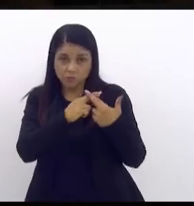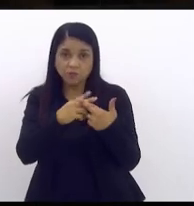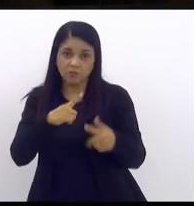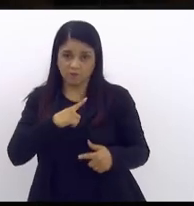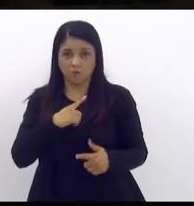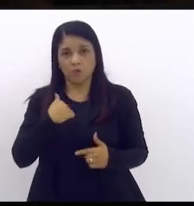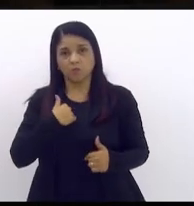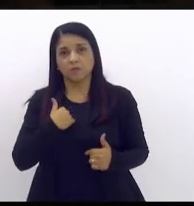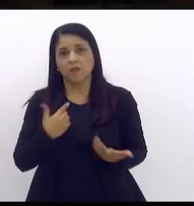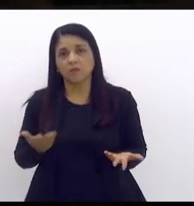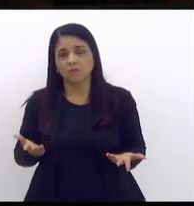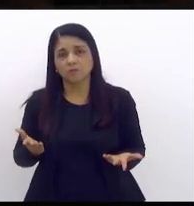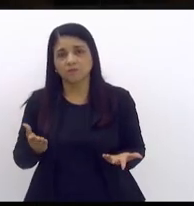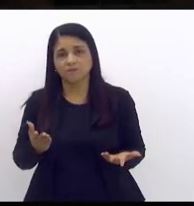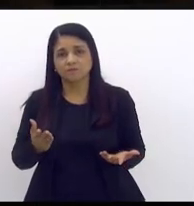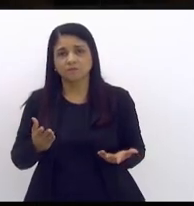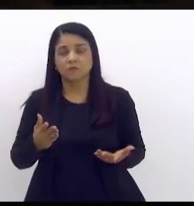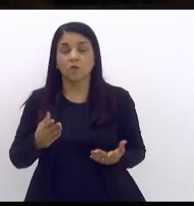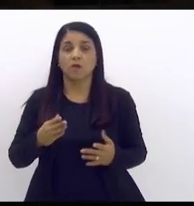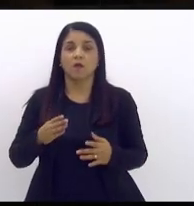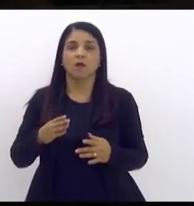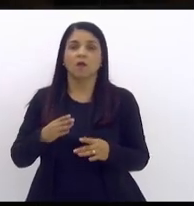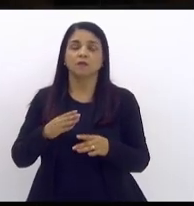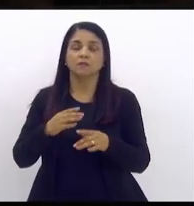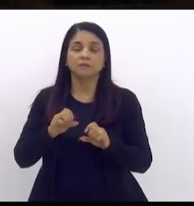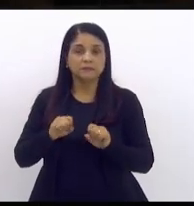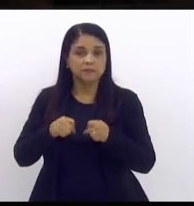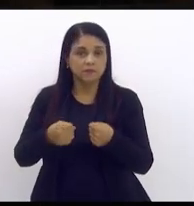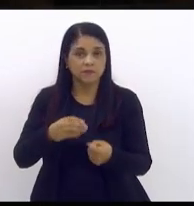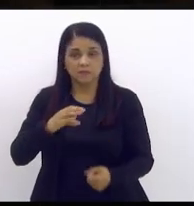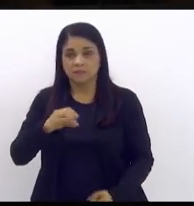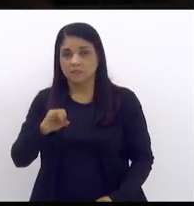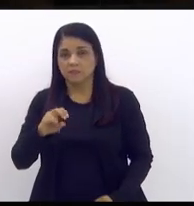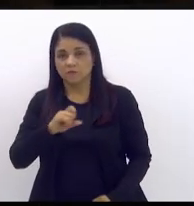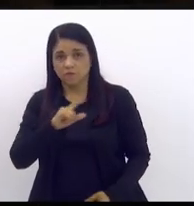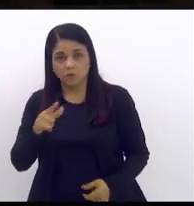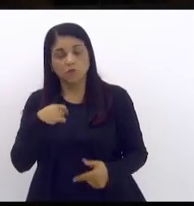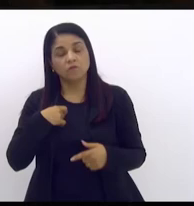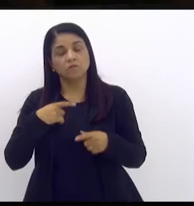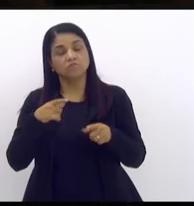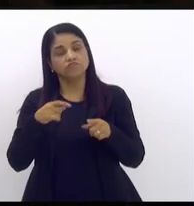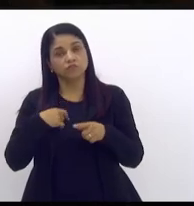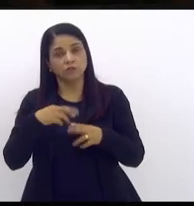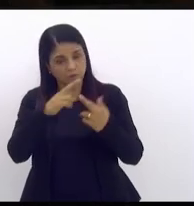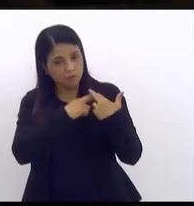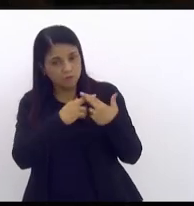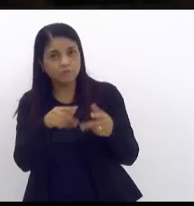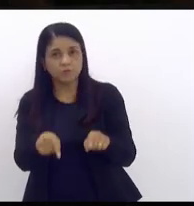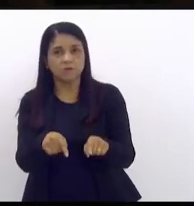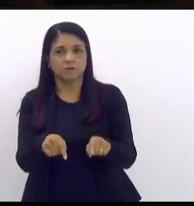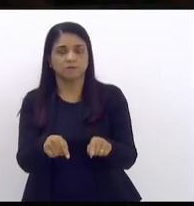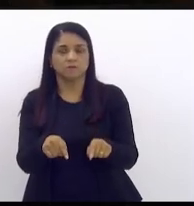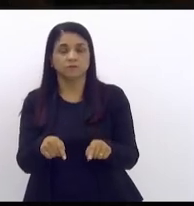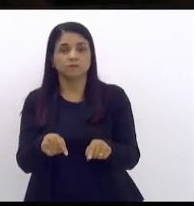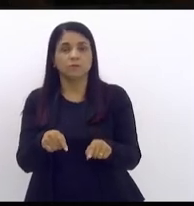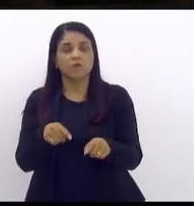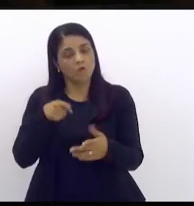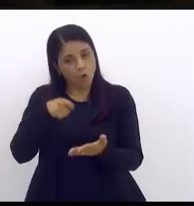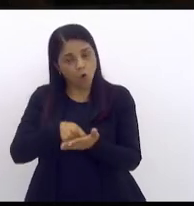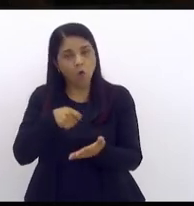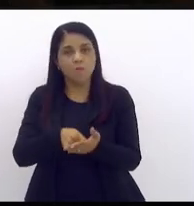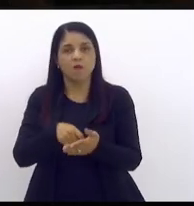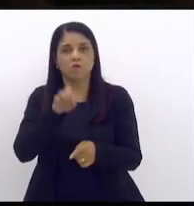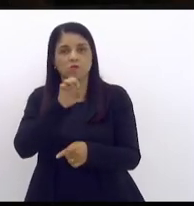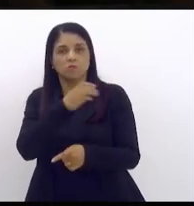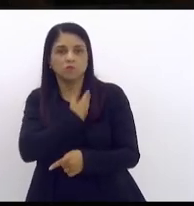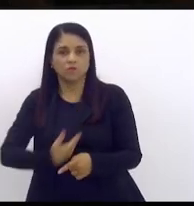tinha que falar também. Então vamos oficiar de novo, nosso mandato vai cobrar de novo, para que o governo do Estado